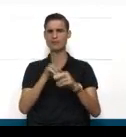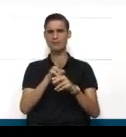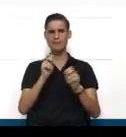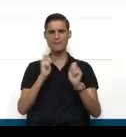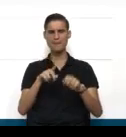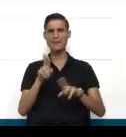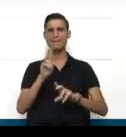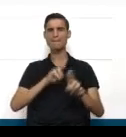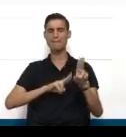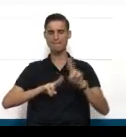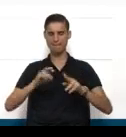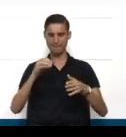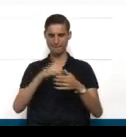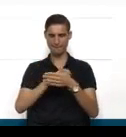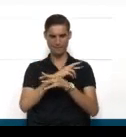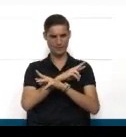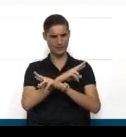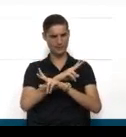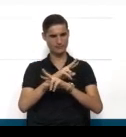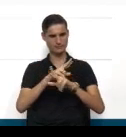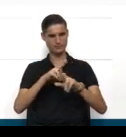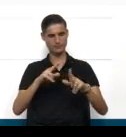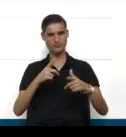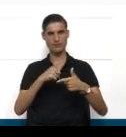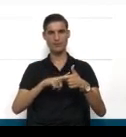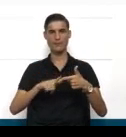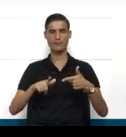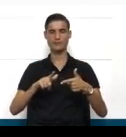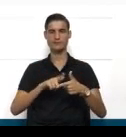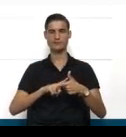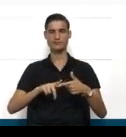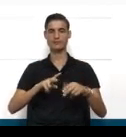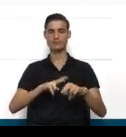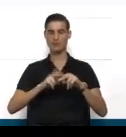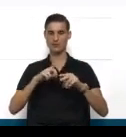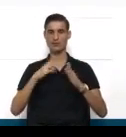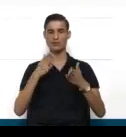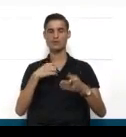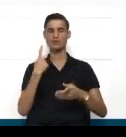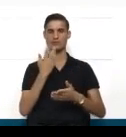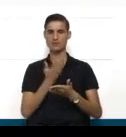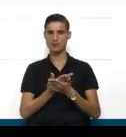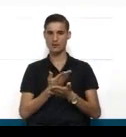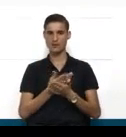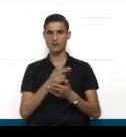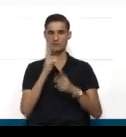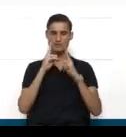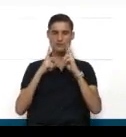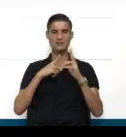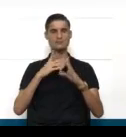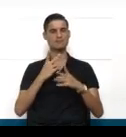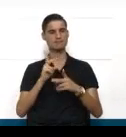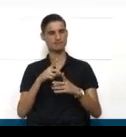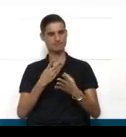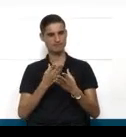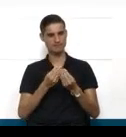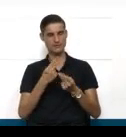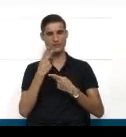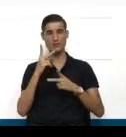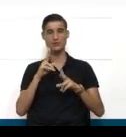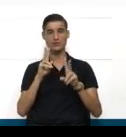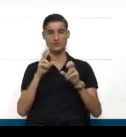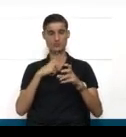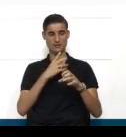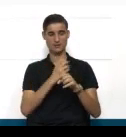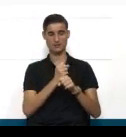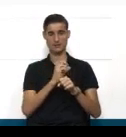ser aplicados em diversos problemas. Então, esse vai ser o foco da nossa aula, onde a gente vai ouvir falar bastante da